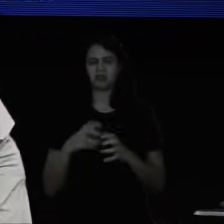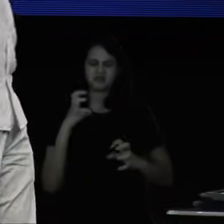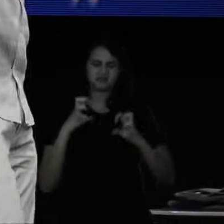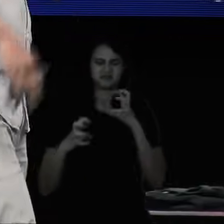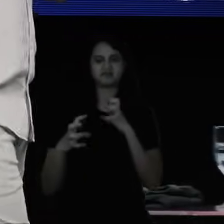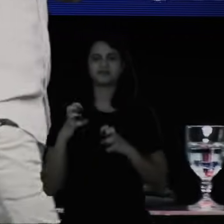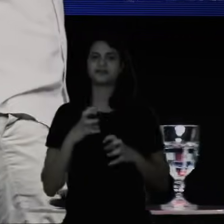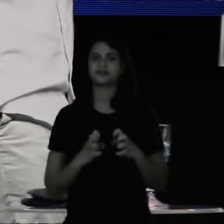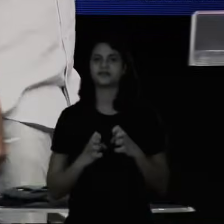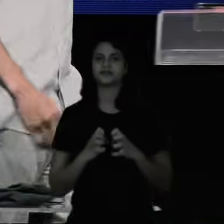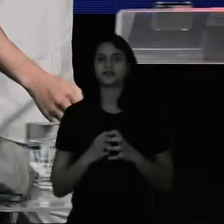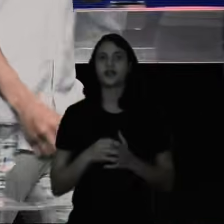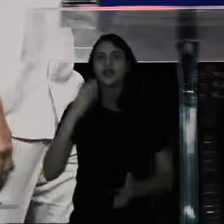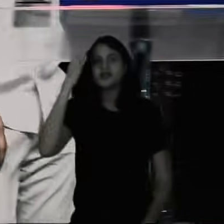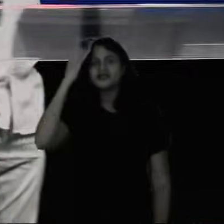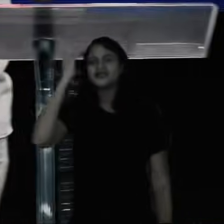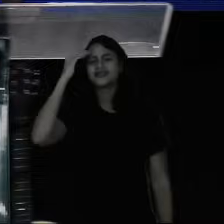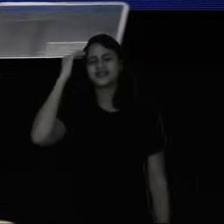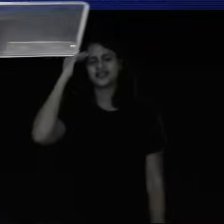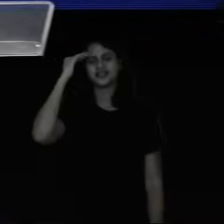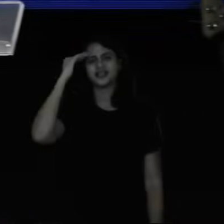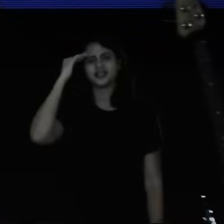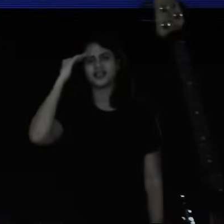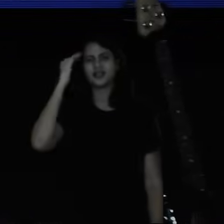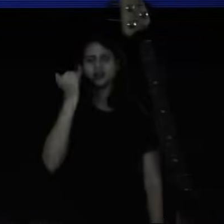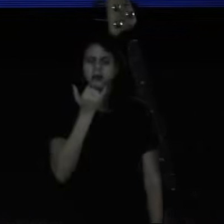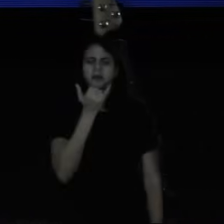A gente tem que entender uma coisa: ou a gente perdoa,